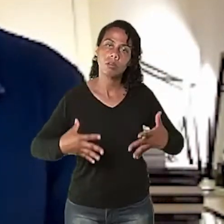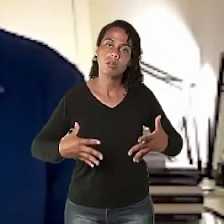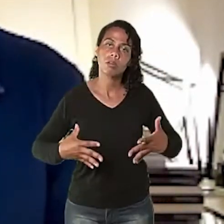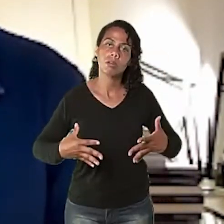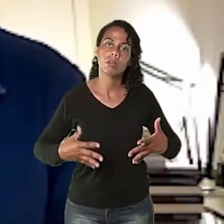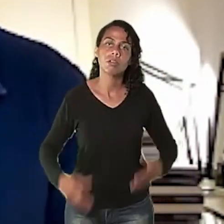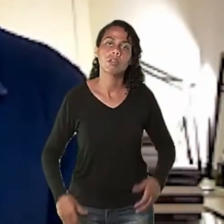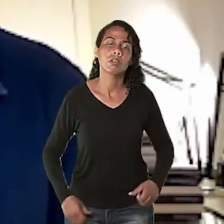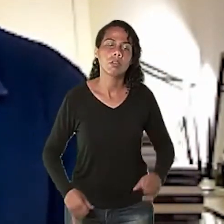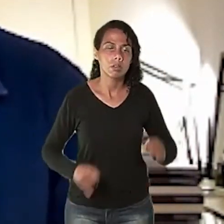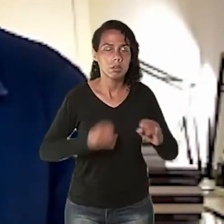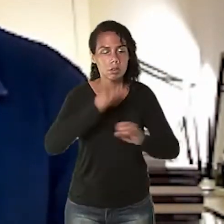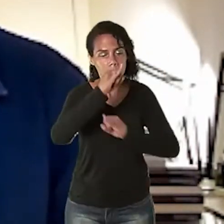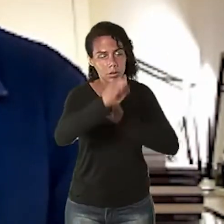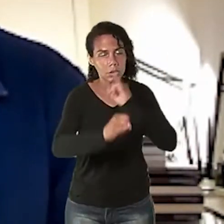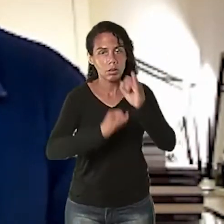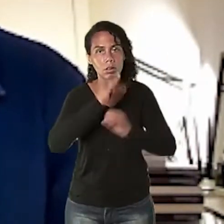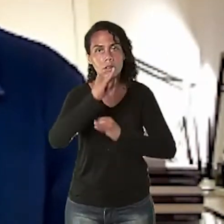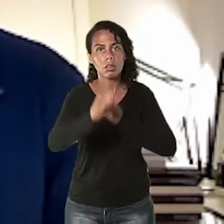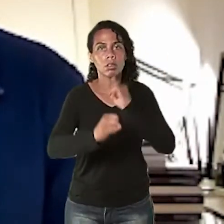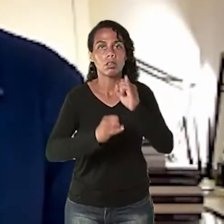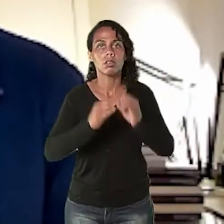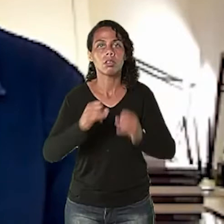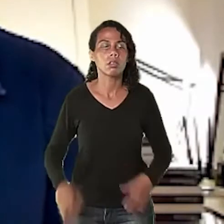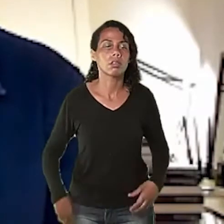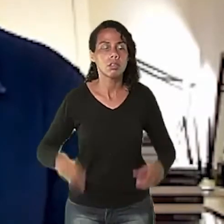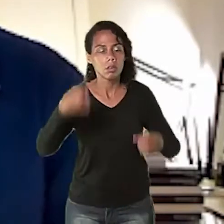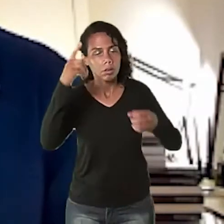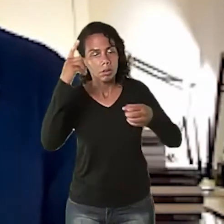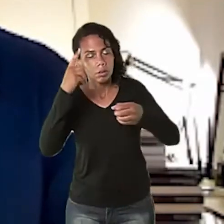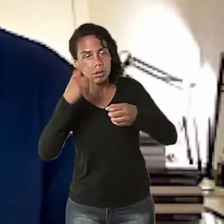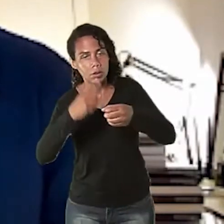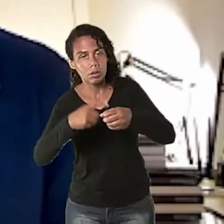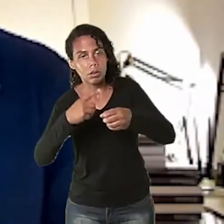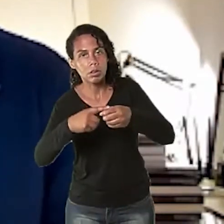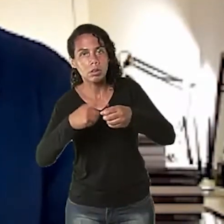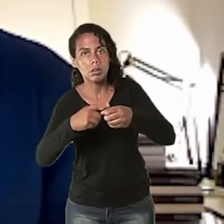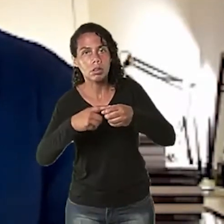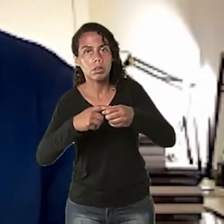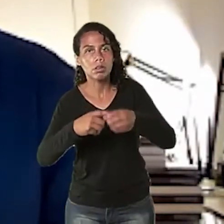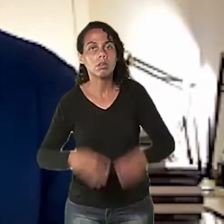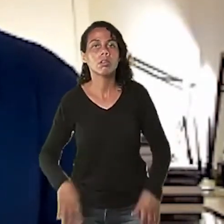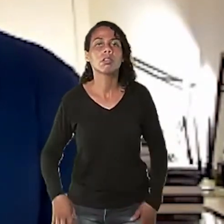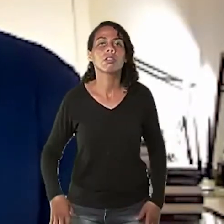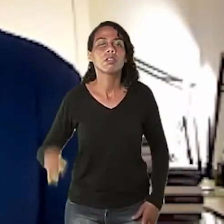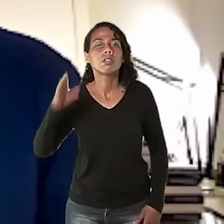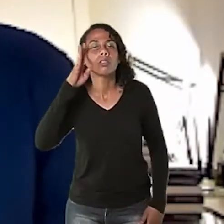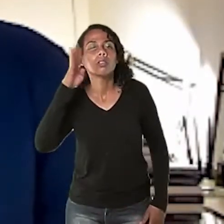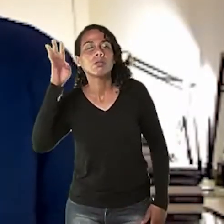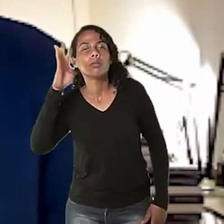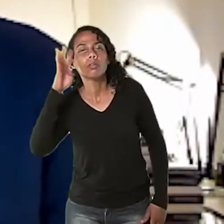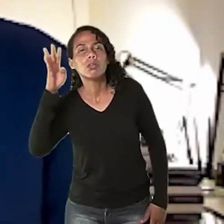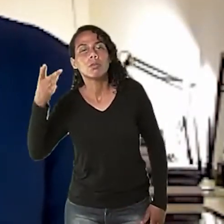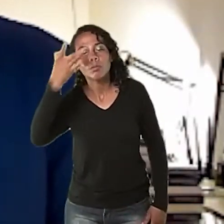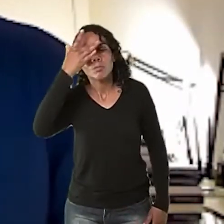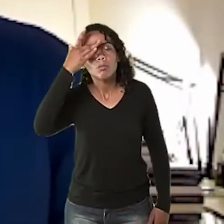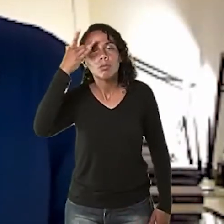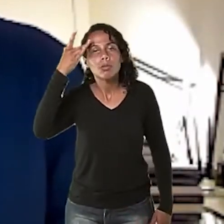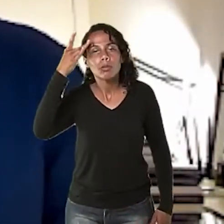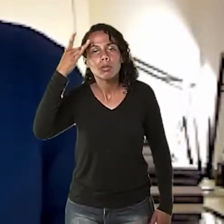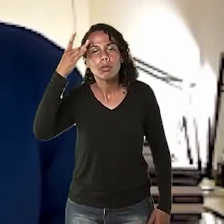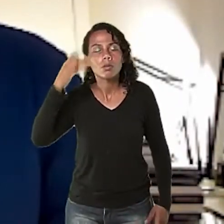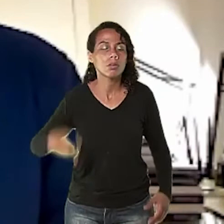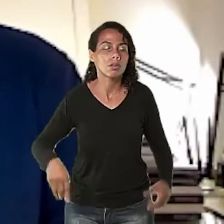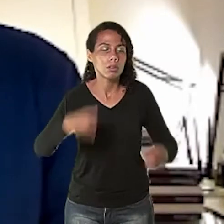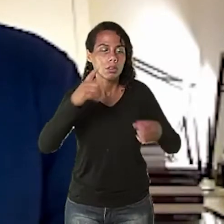navegar e derivar para essa cidade usando uma lógica situacionista, uma lógica do flaneur, uma lógica da pessoa que se perde? Eu fiz